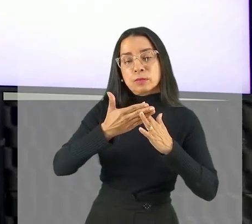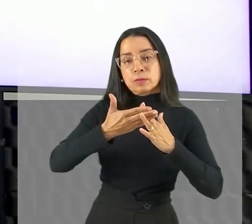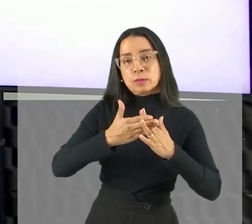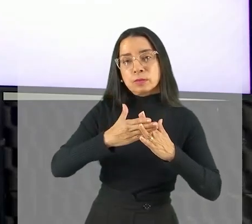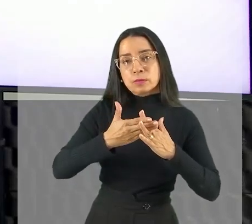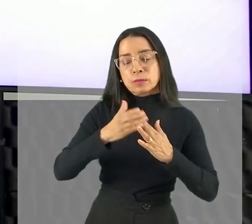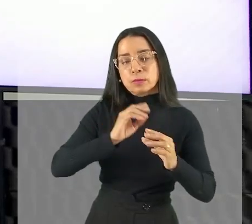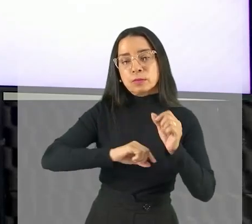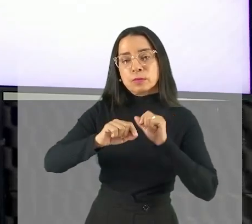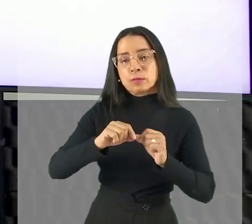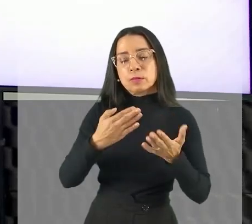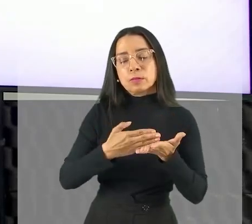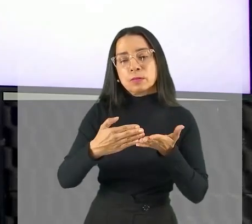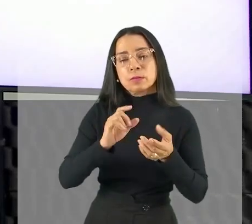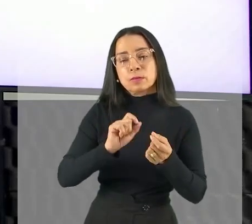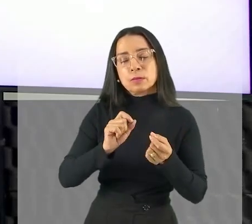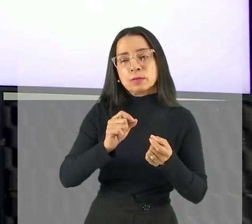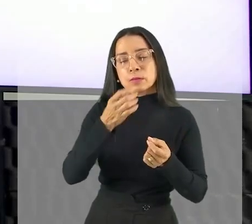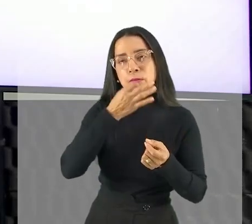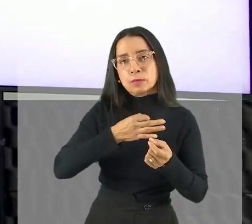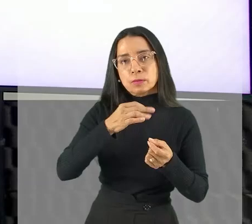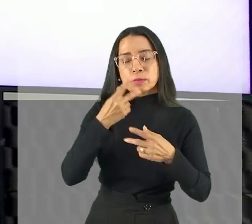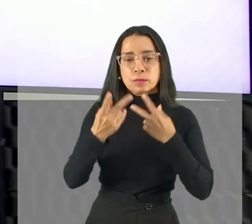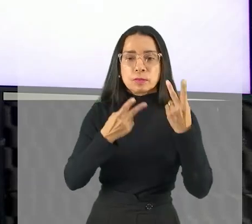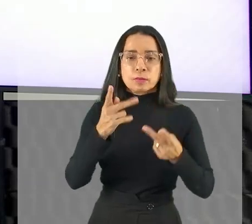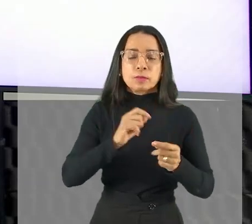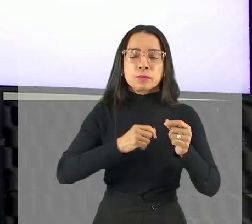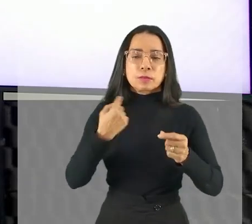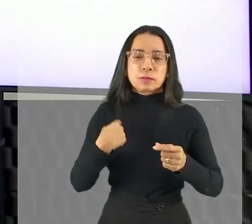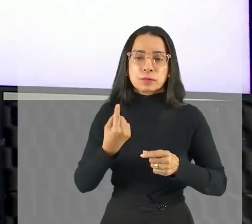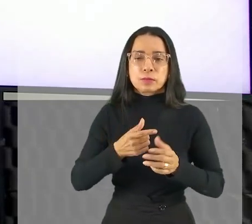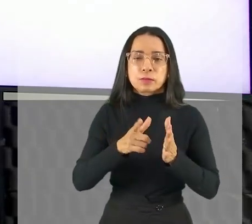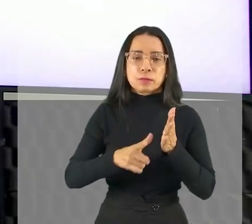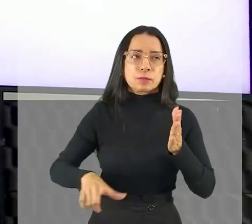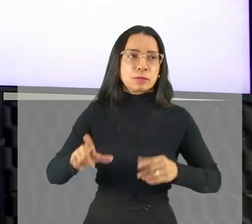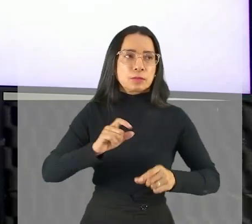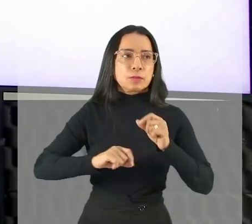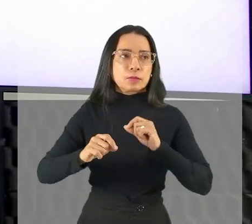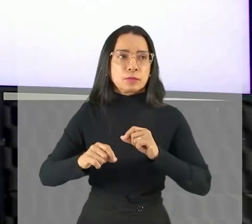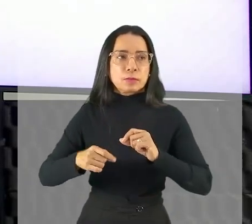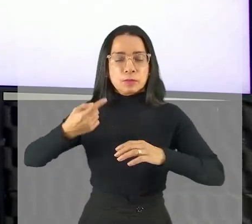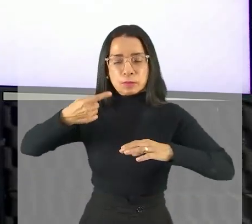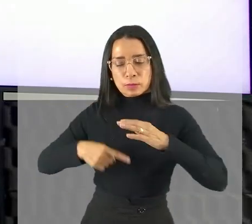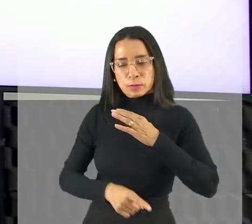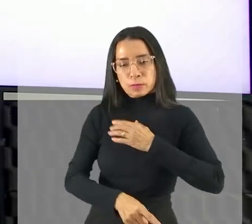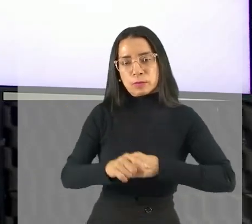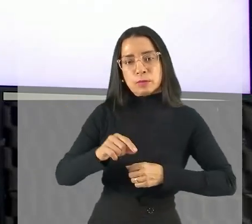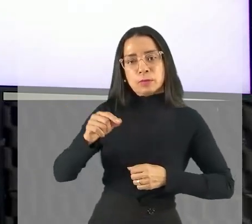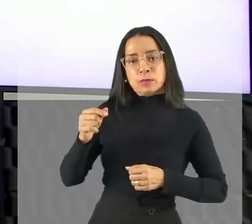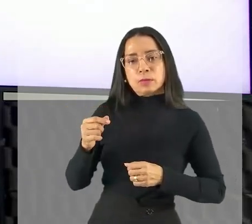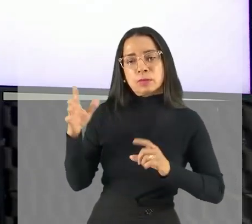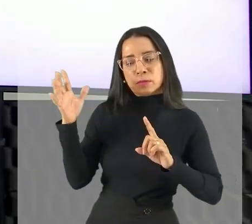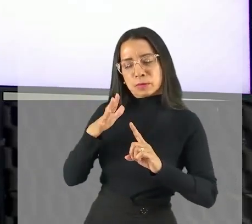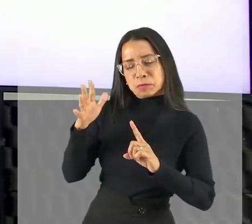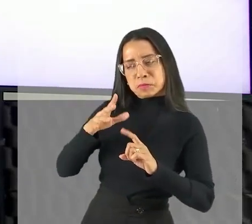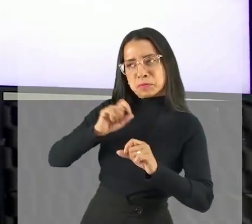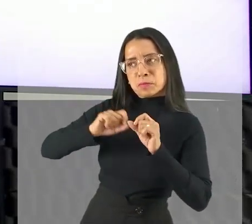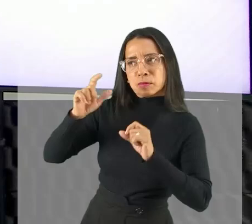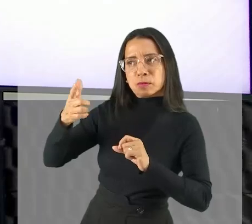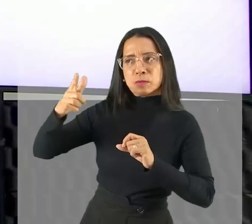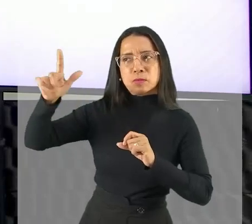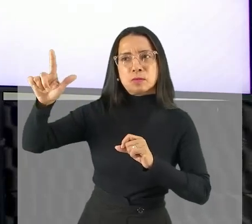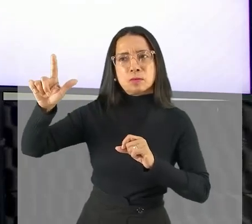que, há críticos que falam que naquele momento a nossa literatura ainda está muito arraigada, né, com alguns aspectos de fora. E quando a gente chega ali